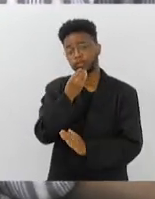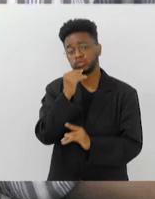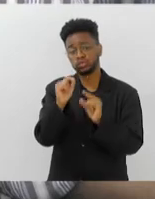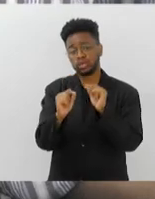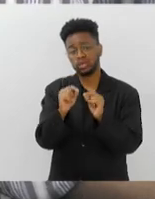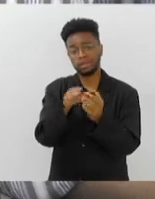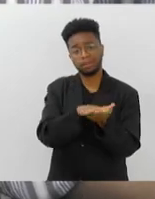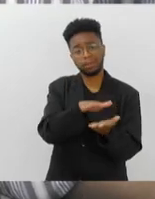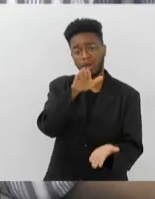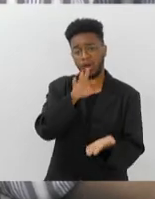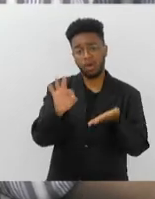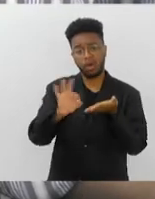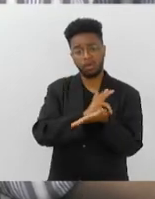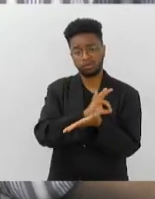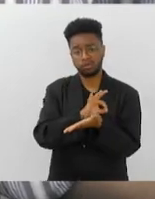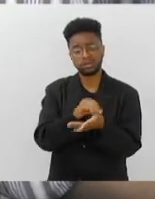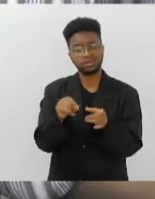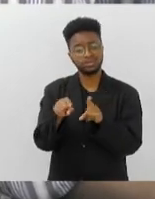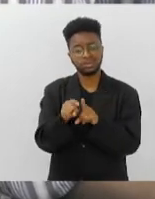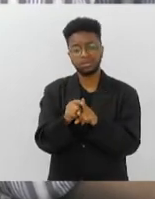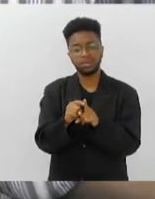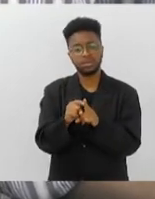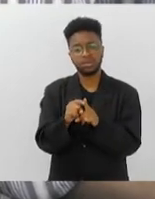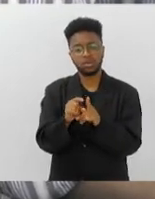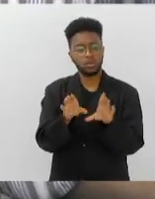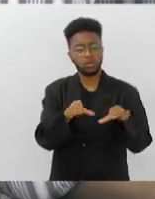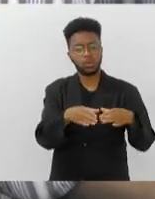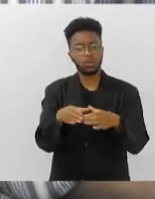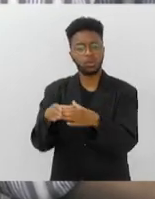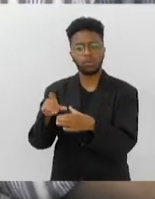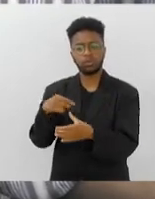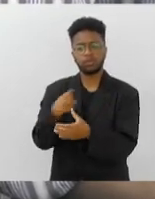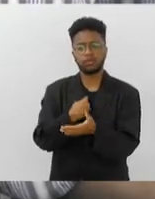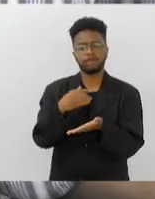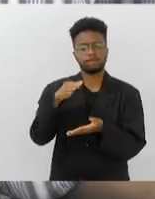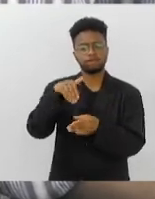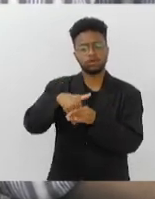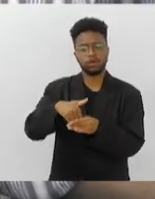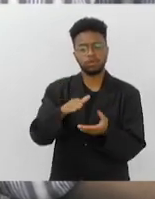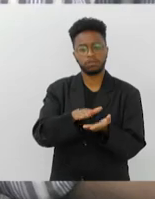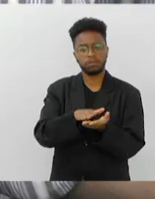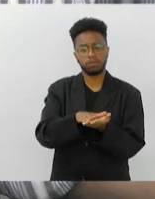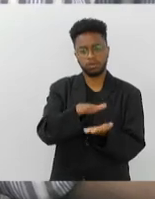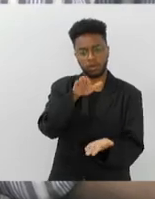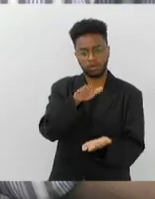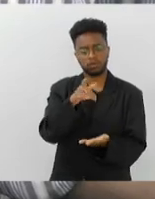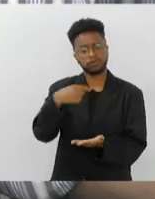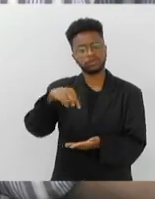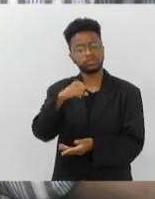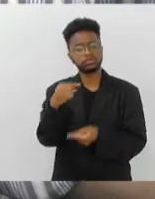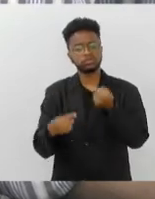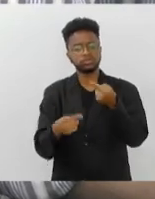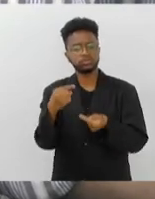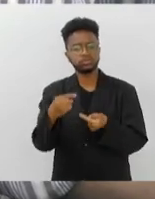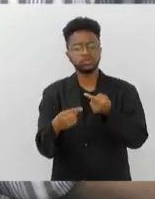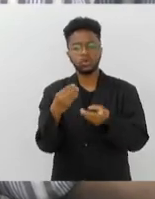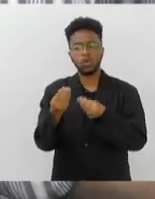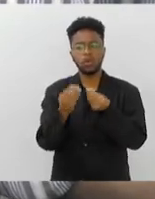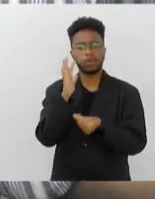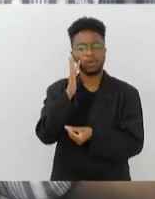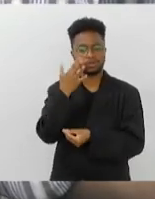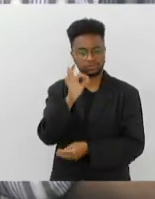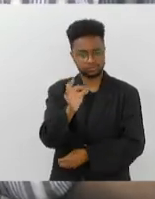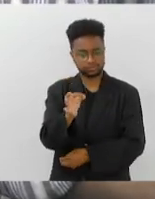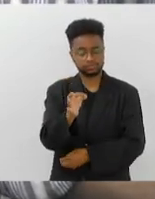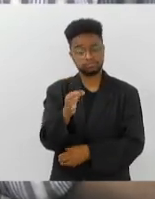em bloco, sobretudo aquelas que a gente vota em bloco. E eu acho que Vossa Excelência estavam discutindo como resolver isso